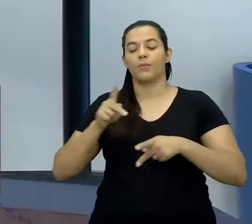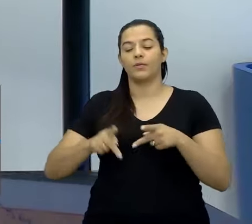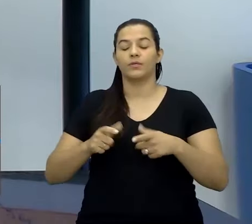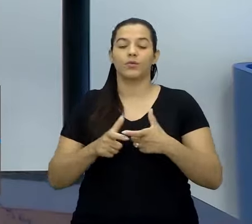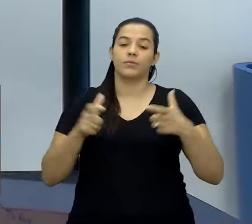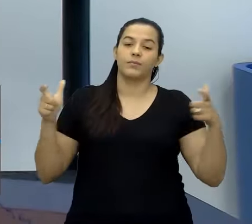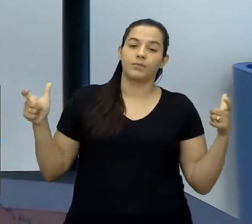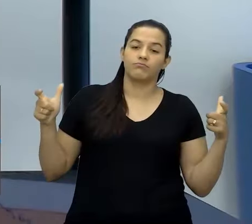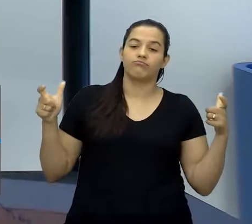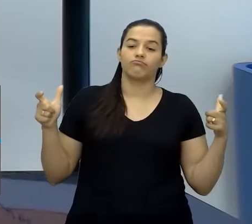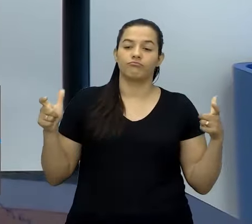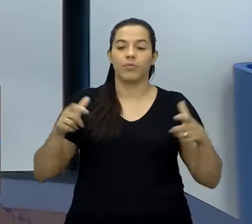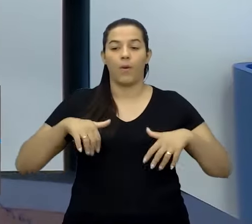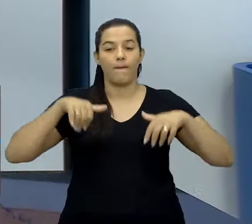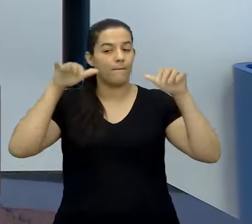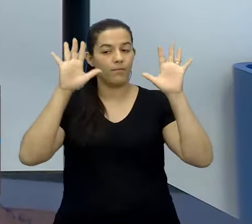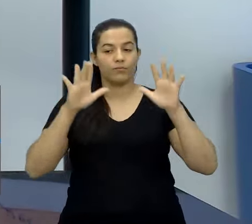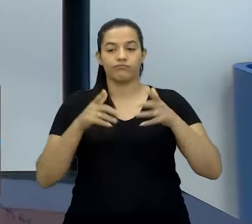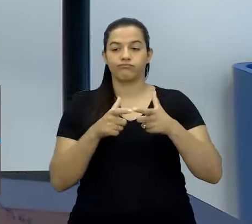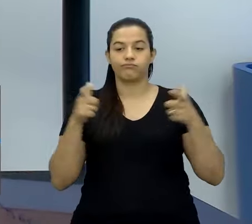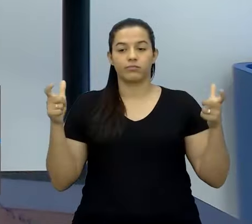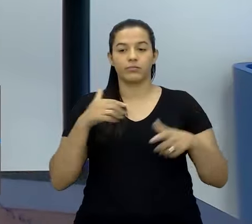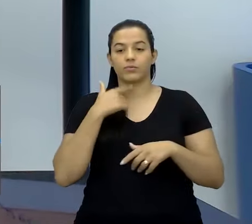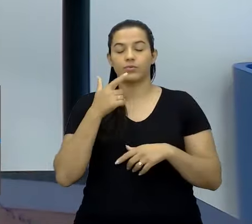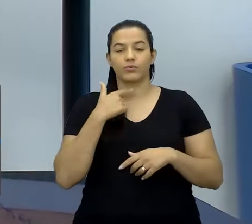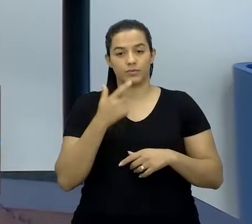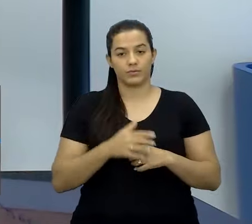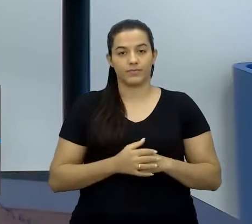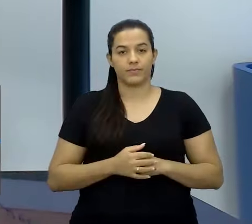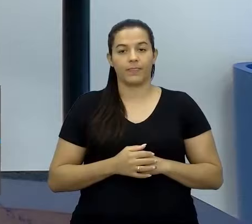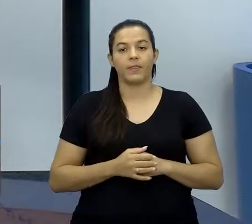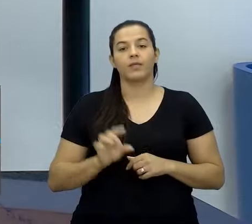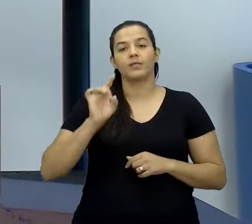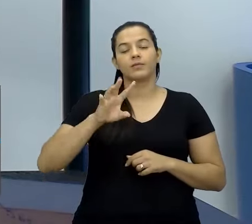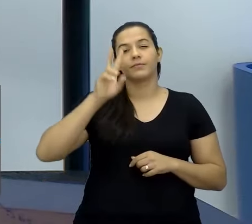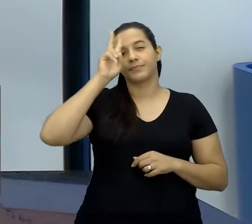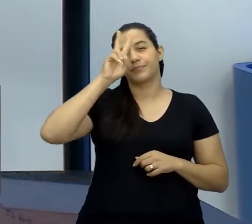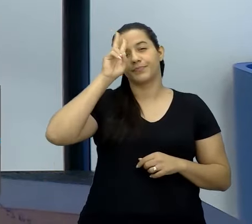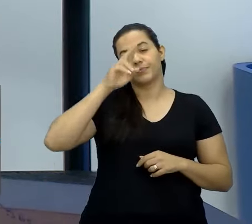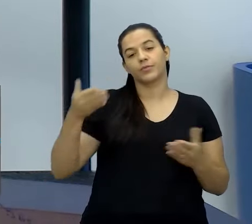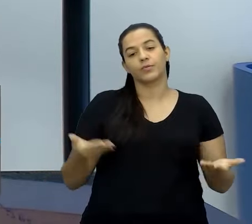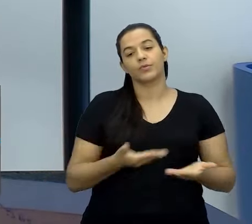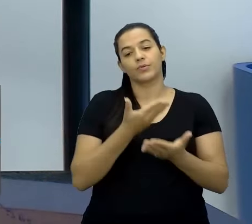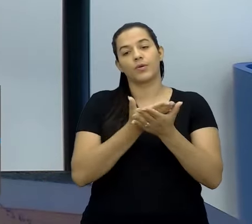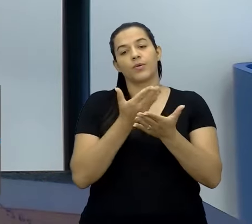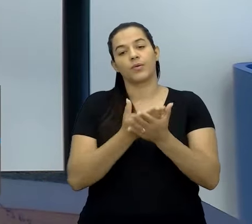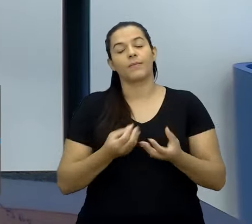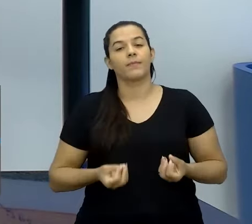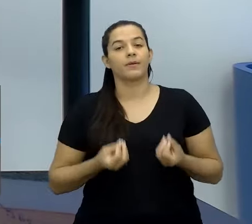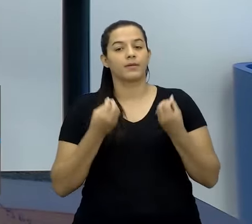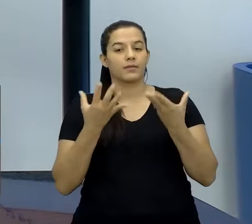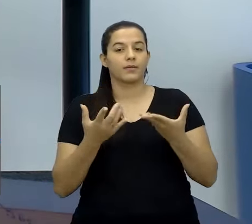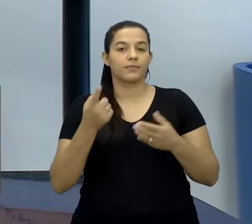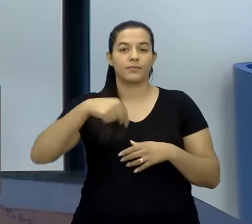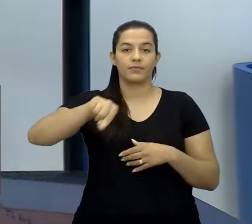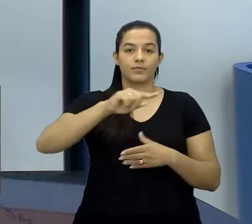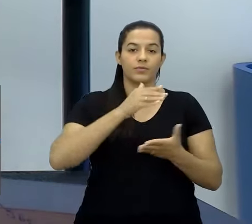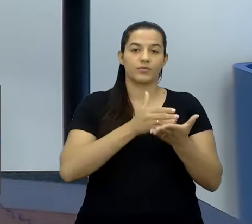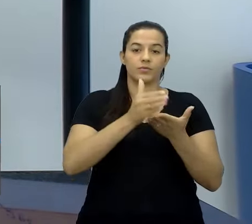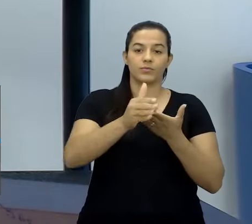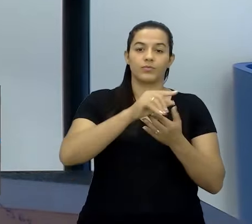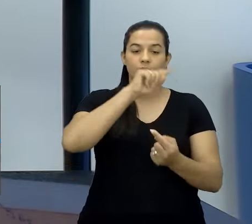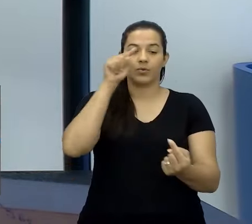ou se é muito grande o número é muito grande para fazer a conta. Tem. Então, só lembrando para que que servia essa aula de hoje mesmo? Para eu começar a pensar no